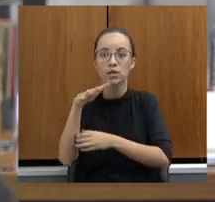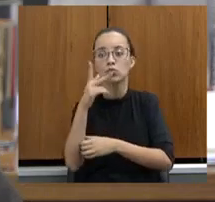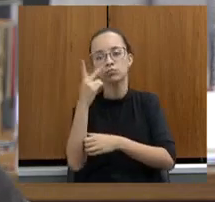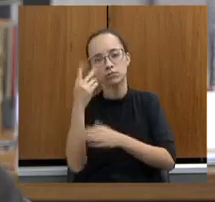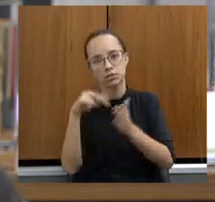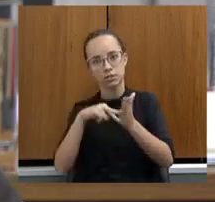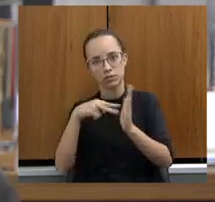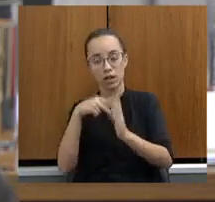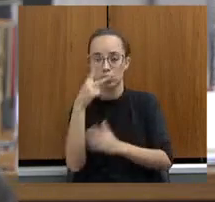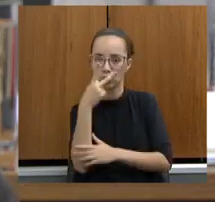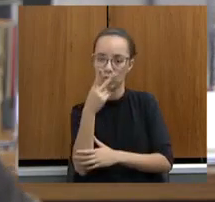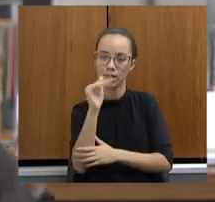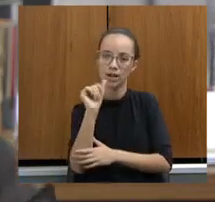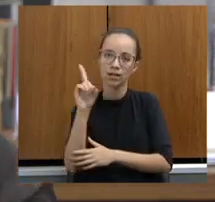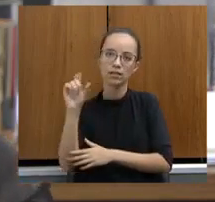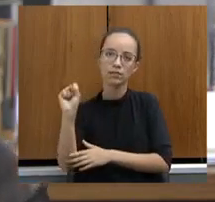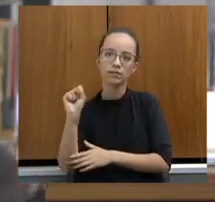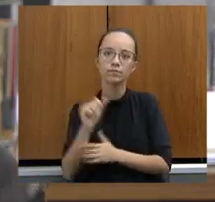isso